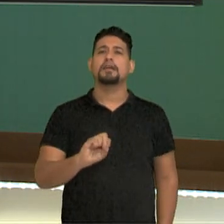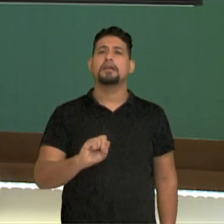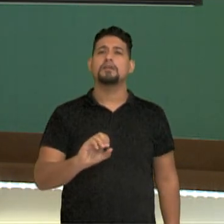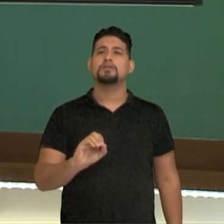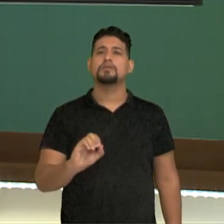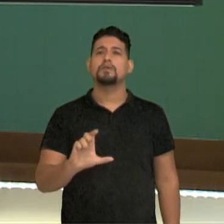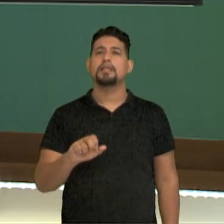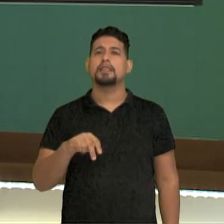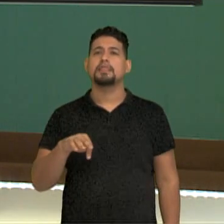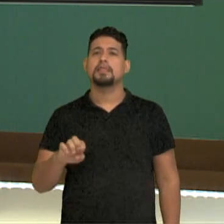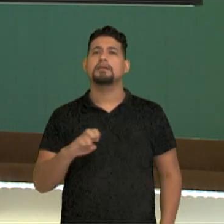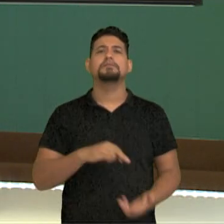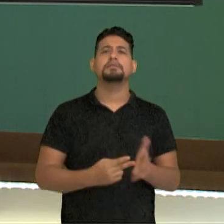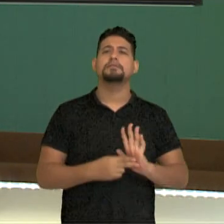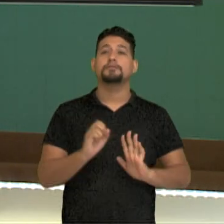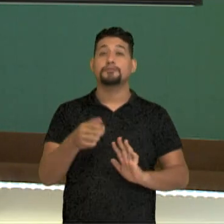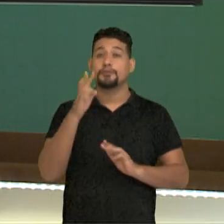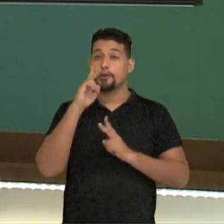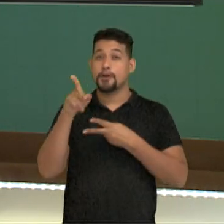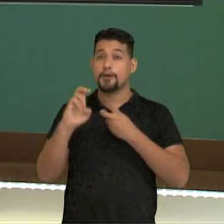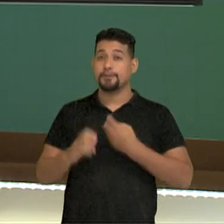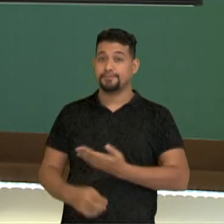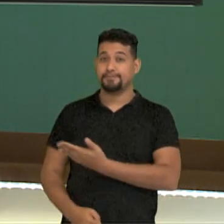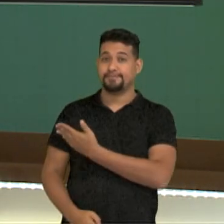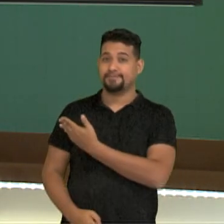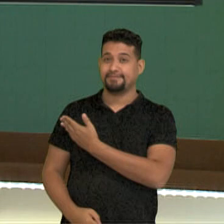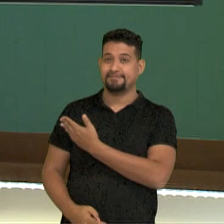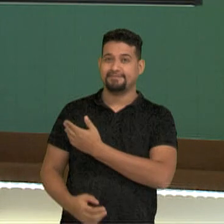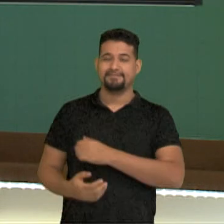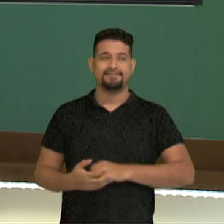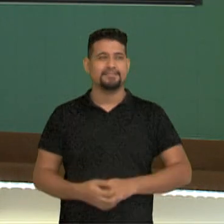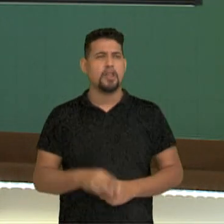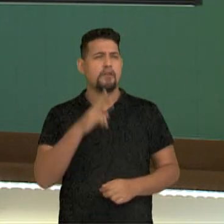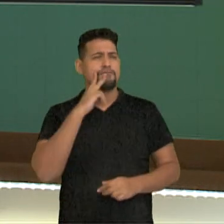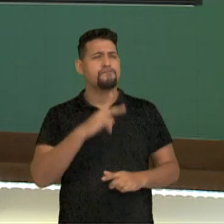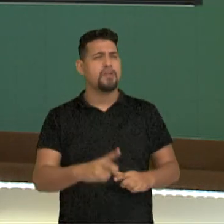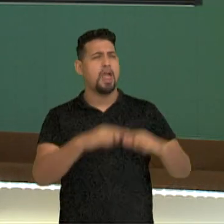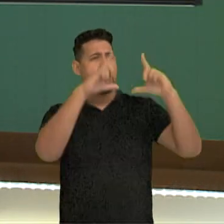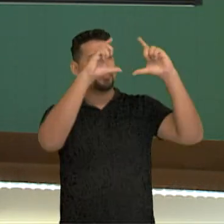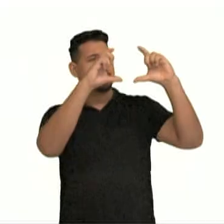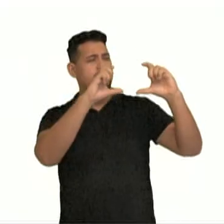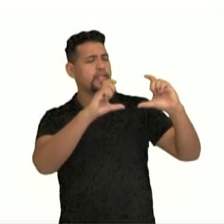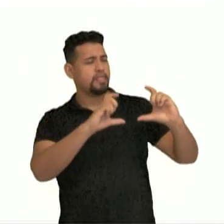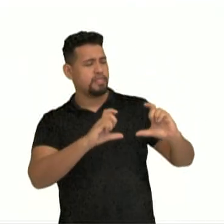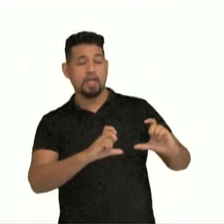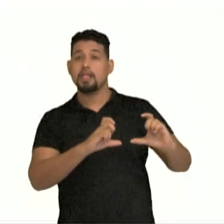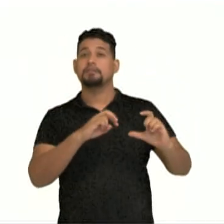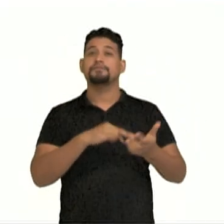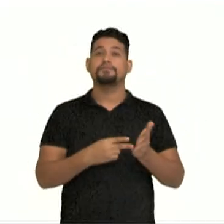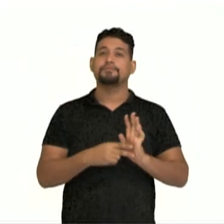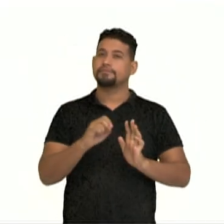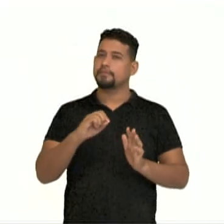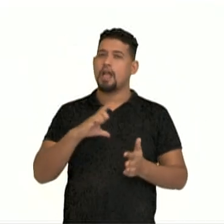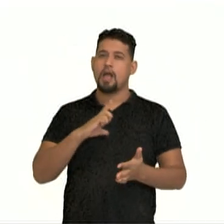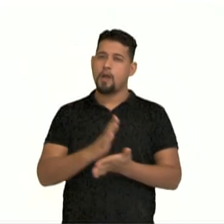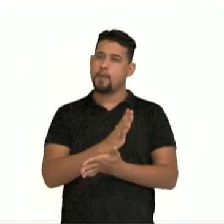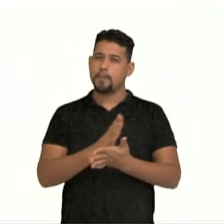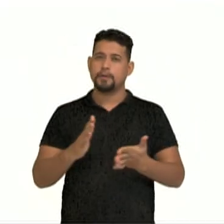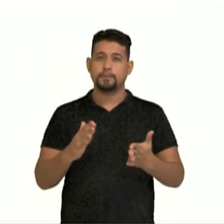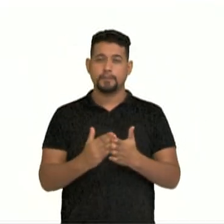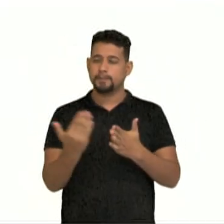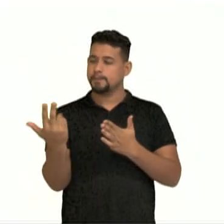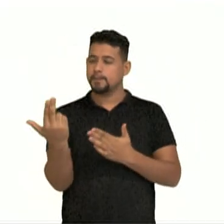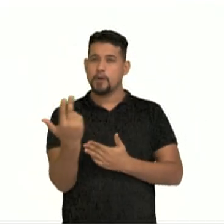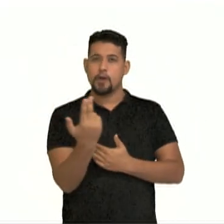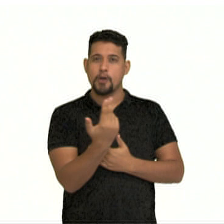o isolante, dá uma olhada só. Se você olhar para essa figura, certamente você acha algo muito incomum entre